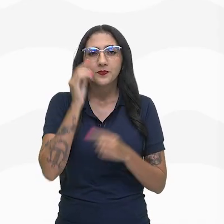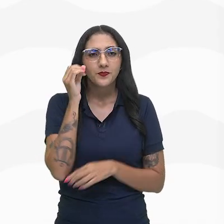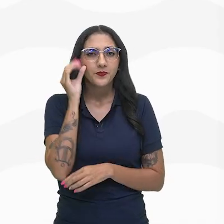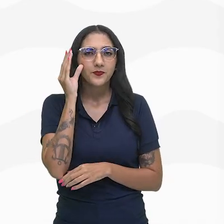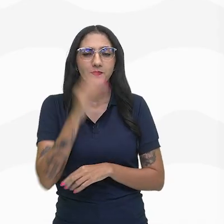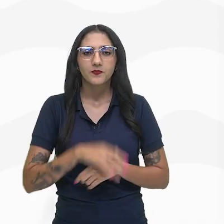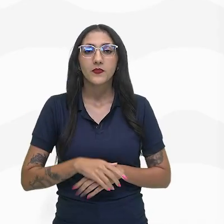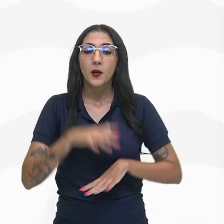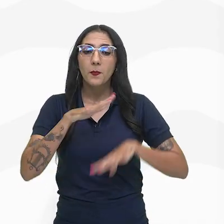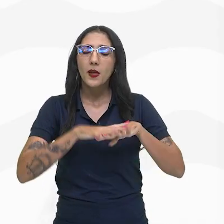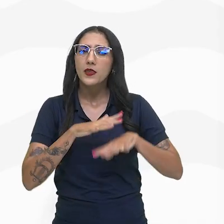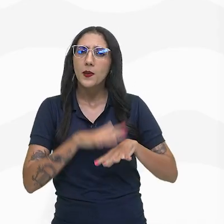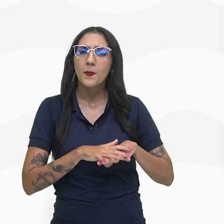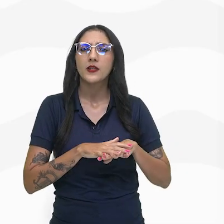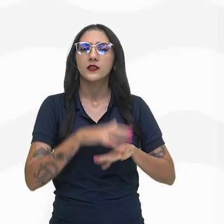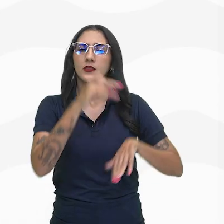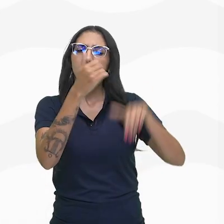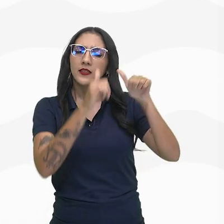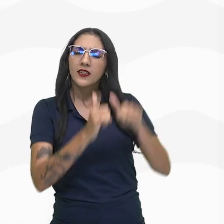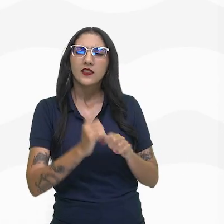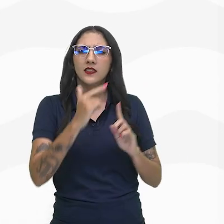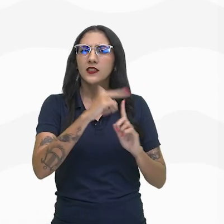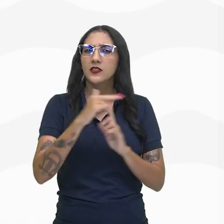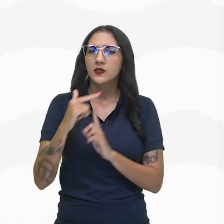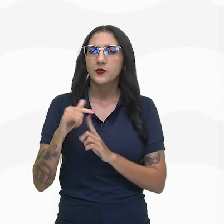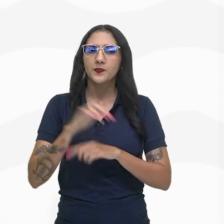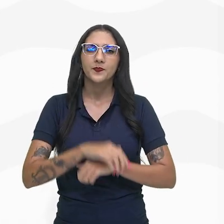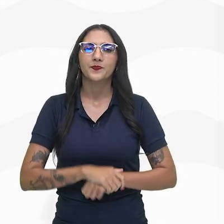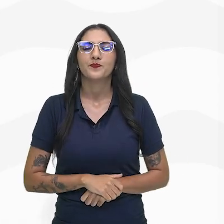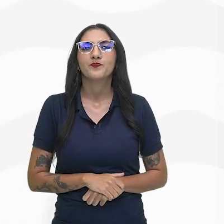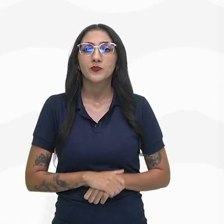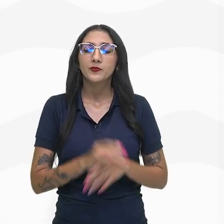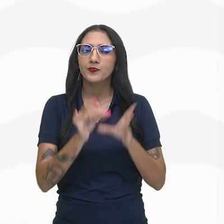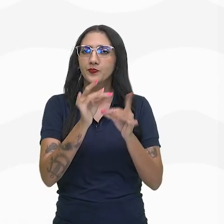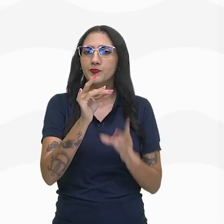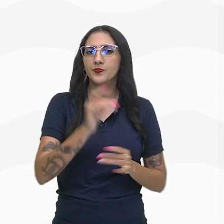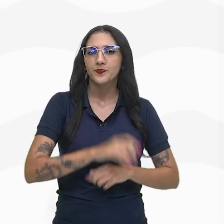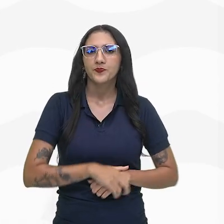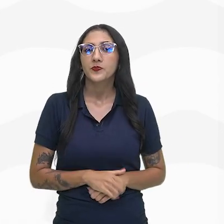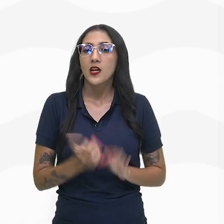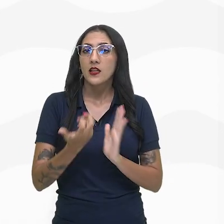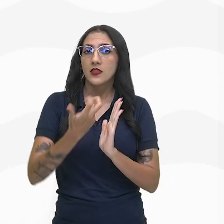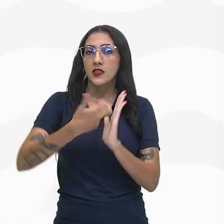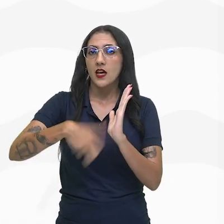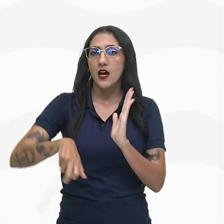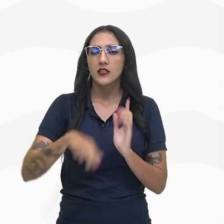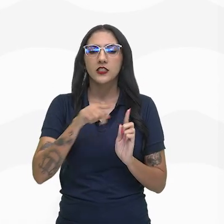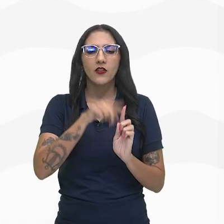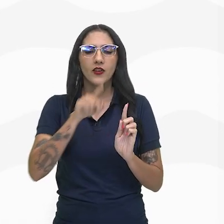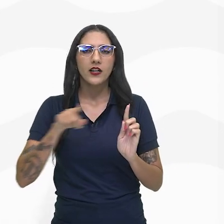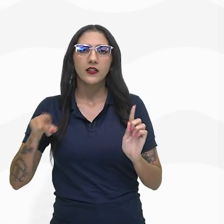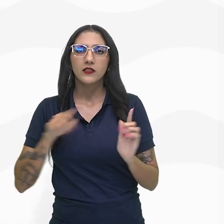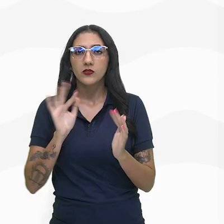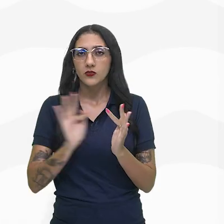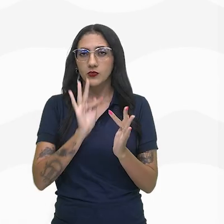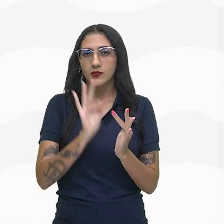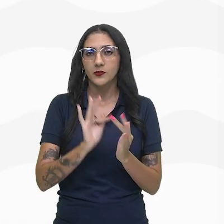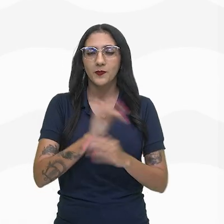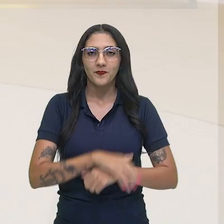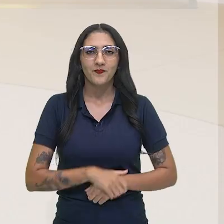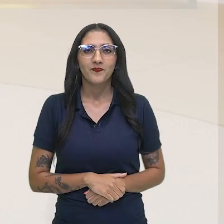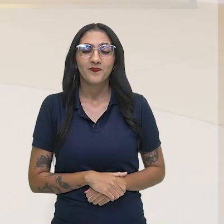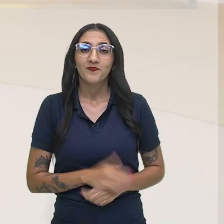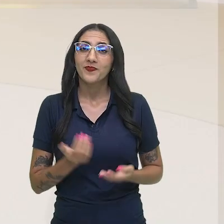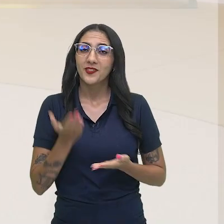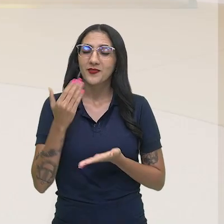é a matemática na análise dos tipos de ocupação e o detalhamento, taxa de variação de uma função. Vamos